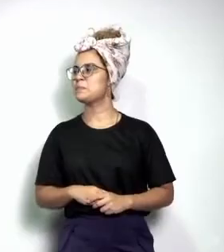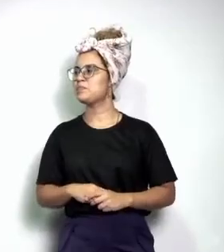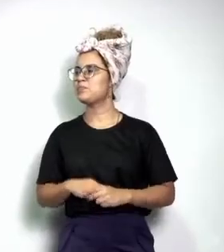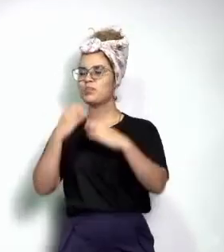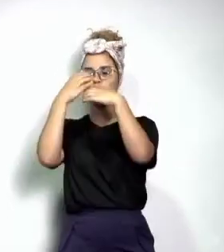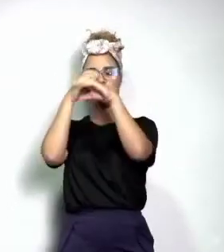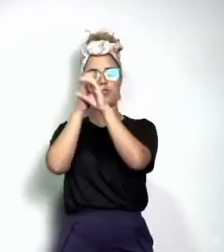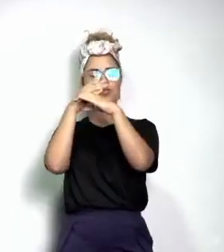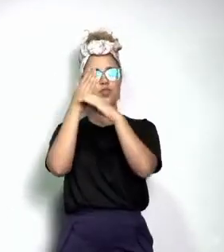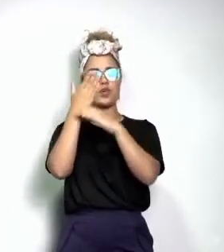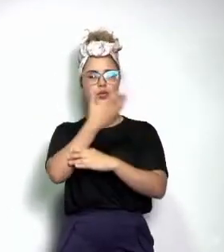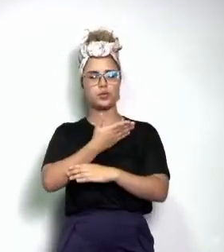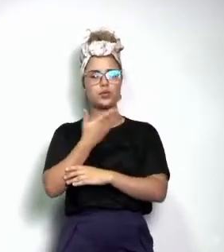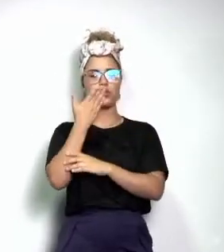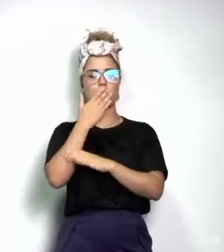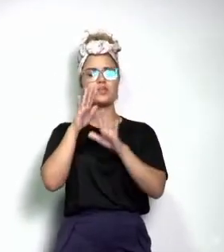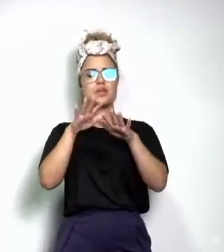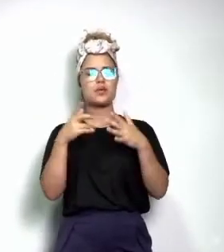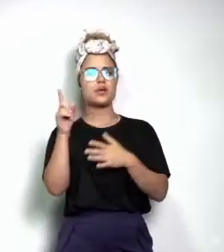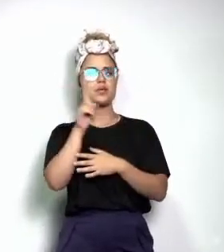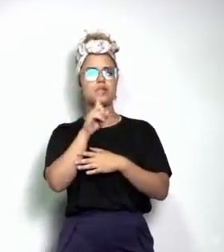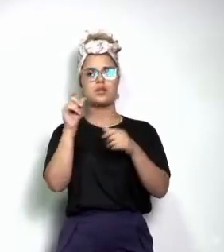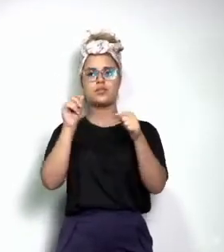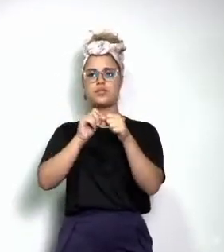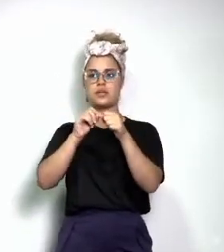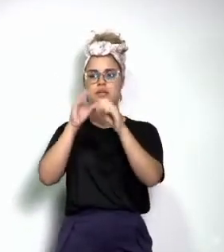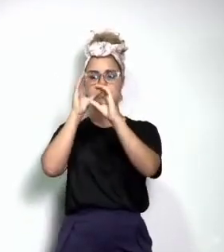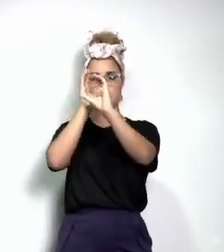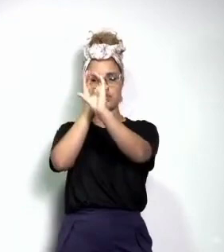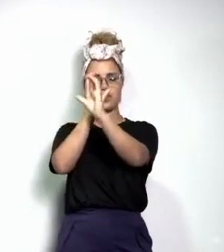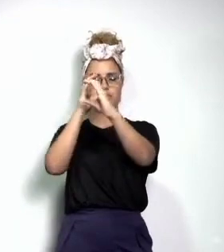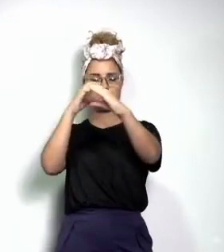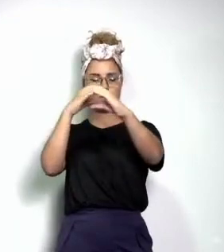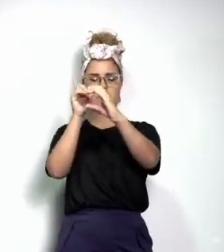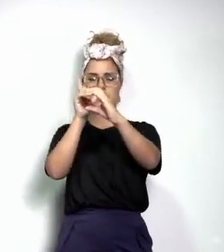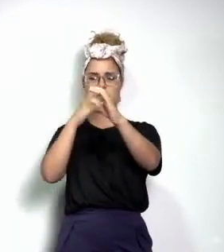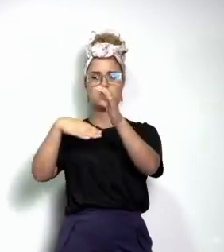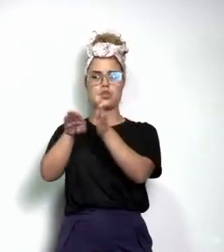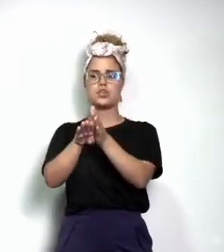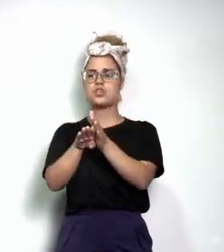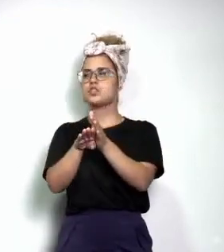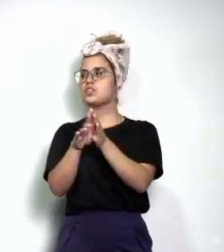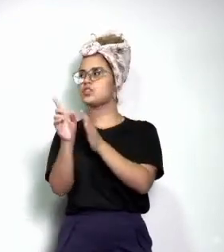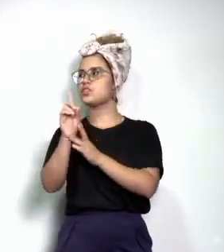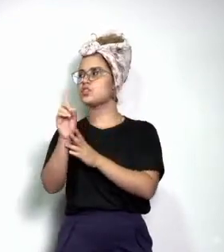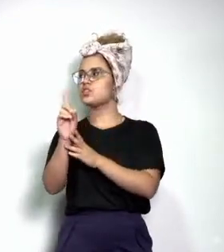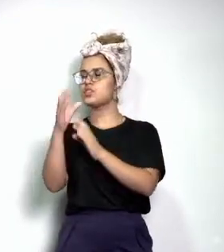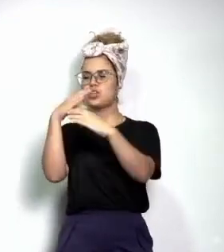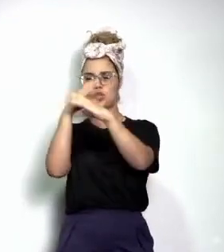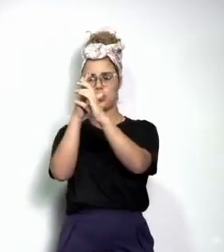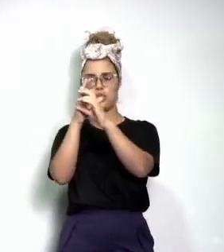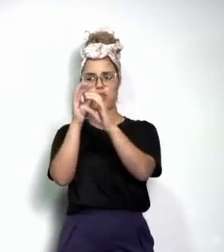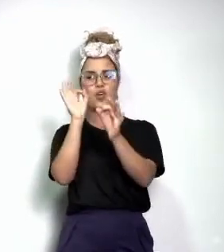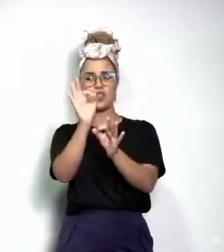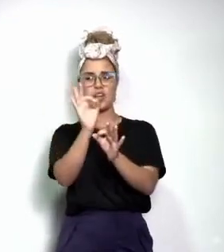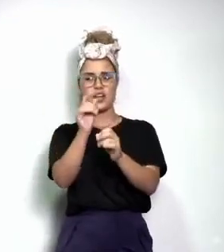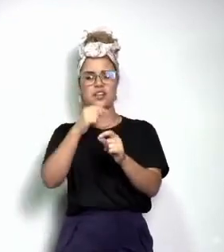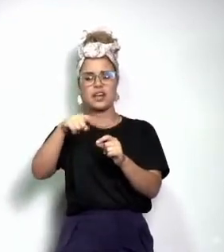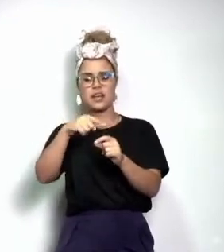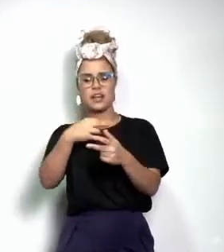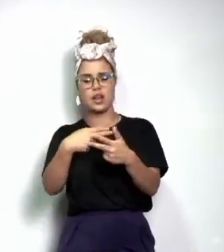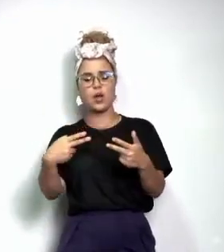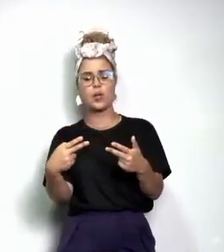Foco doce é quando a gente não está fazendo foco, quando a gente não chega no foco preciso daquele